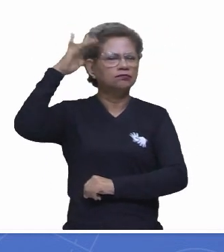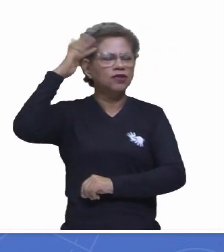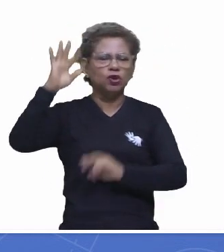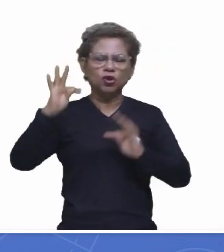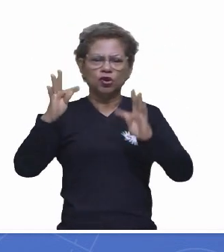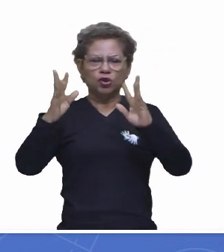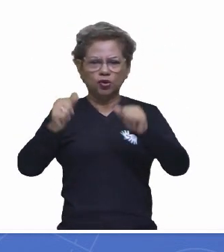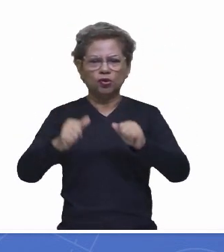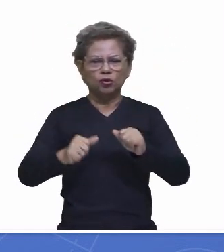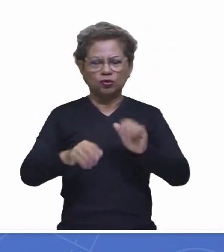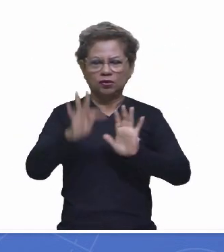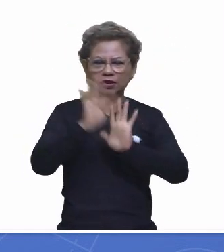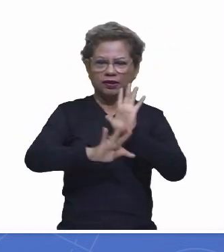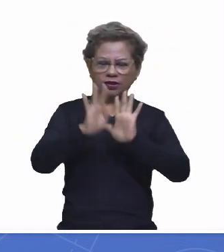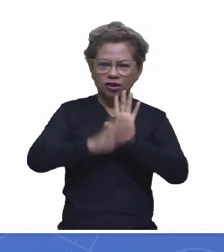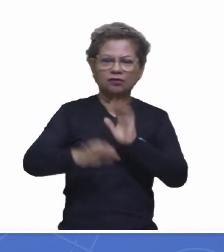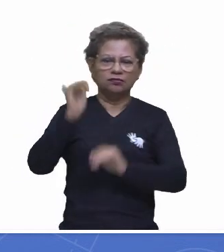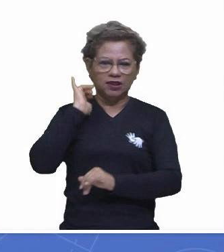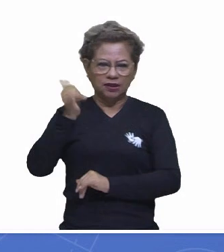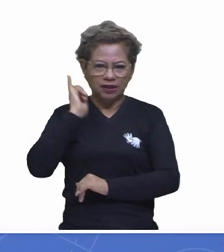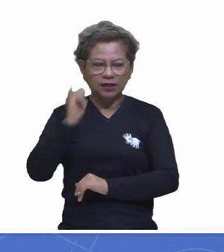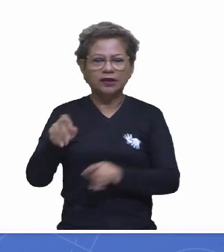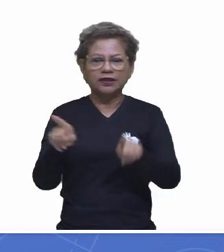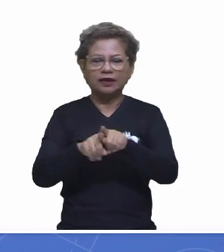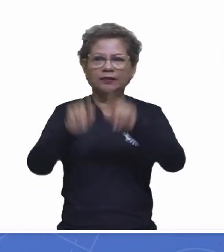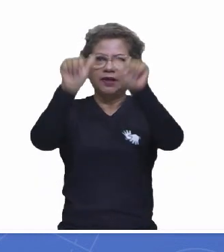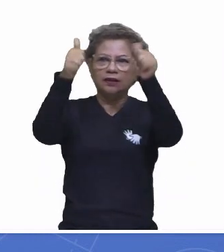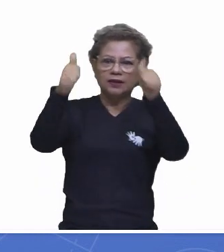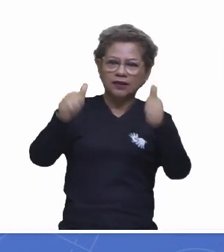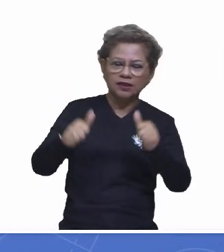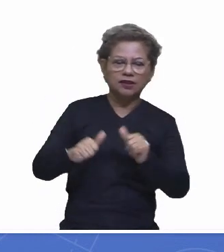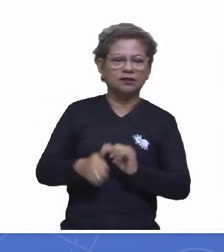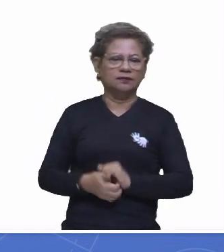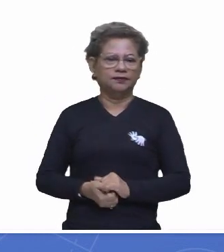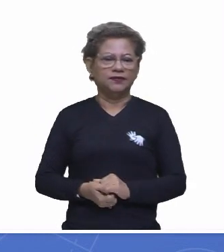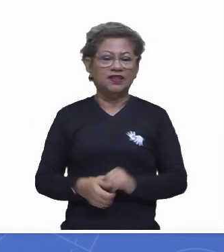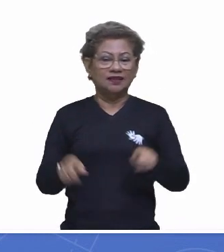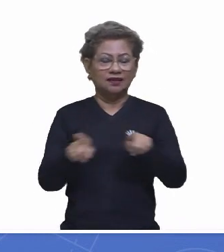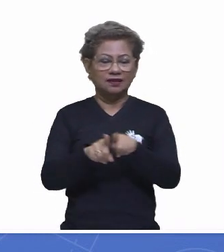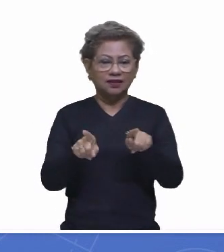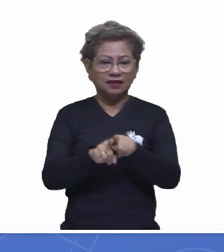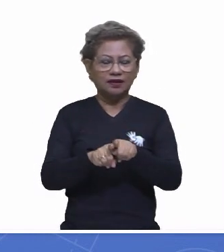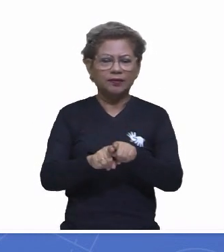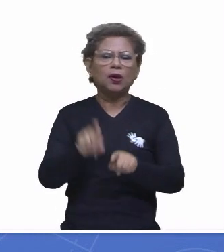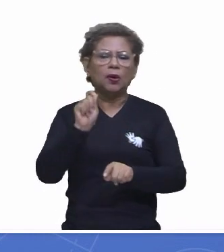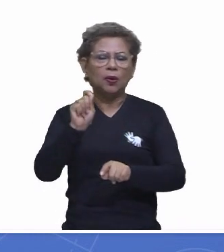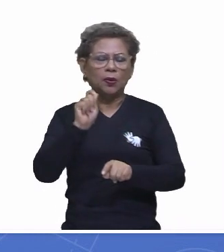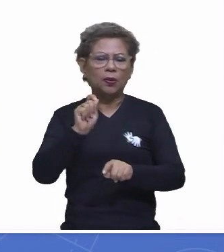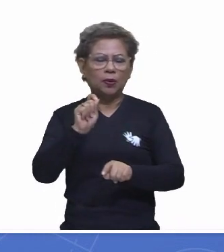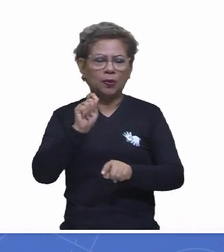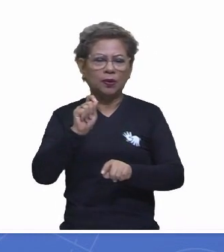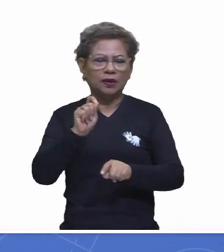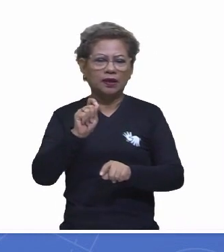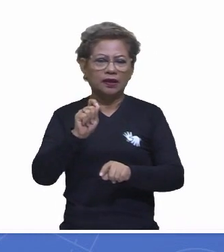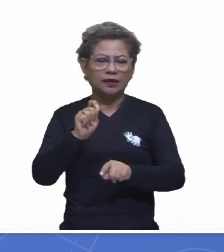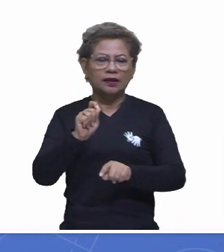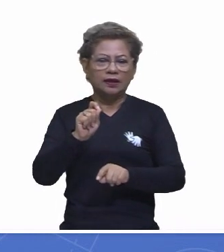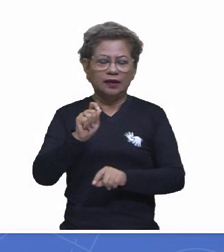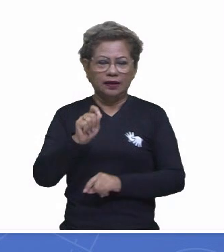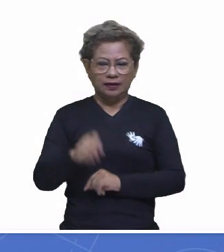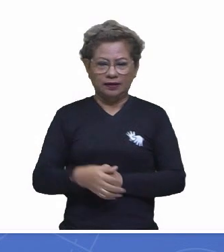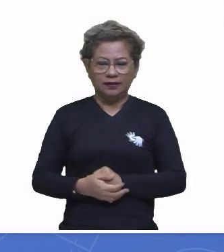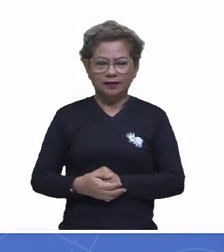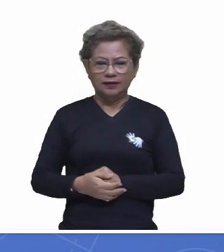um contexto, tanto narrativo quanto descritivo. E a alternativa que vai apresentar esses